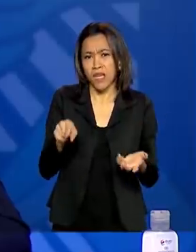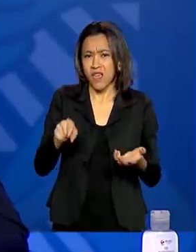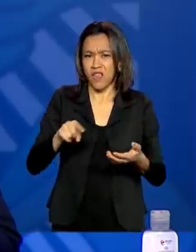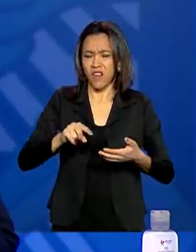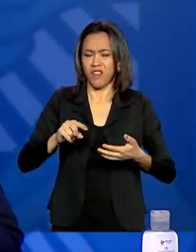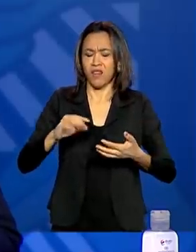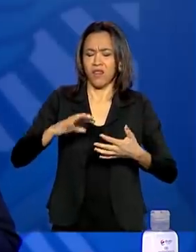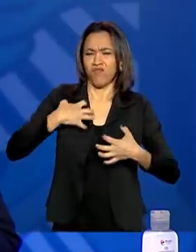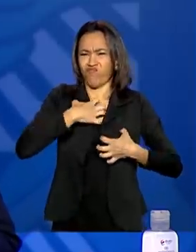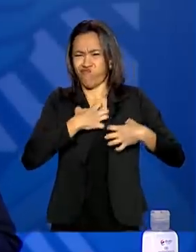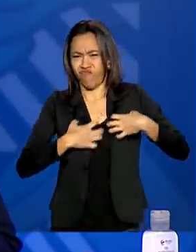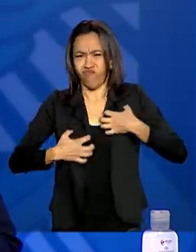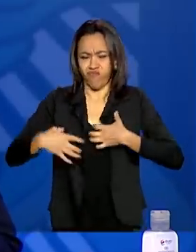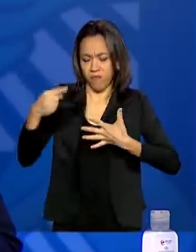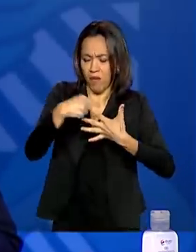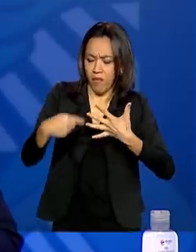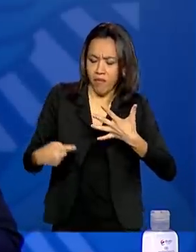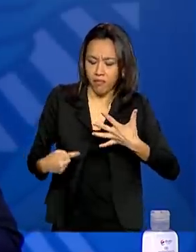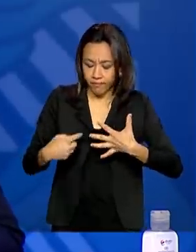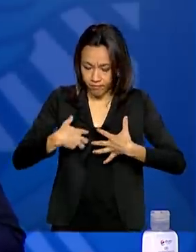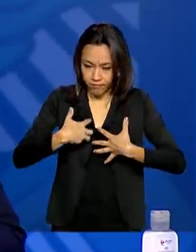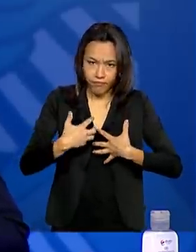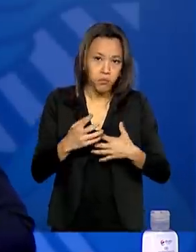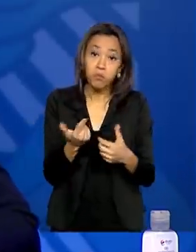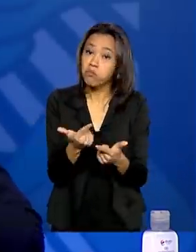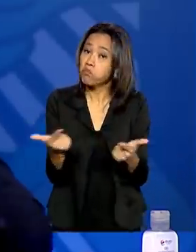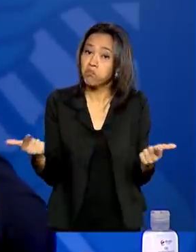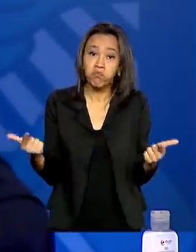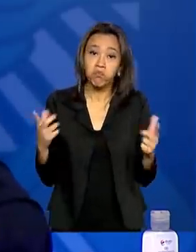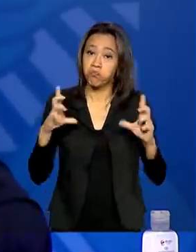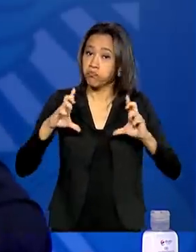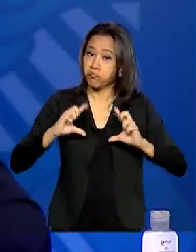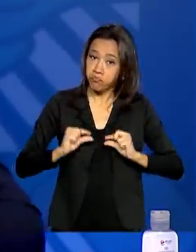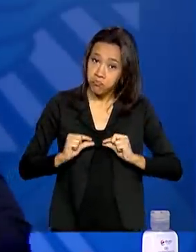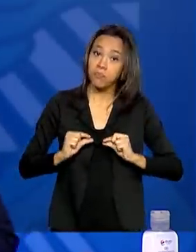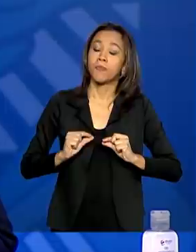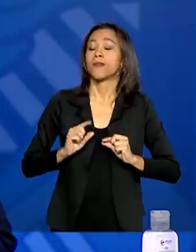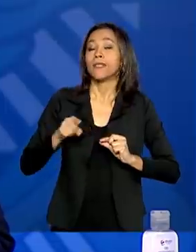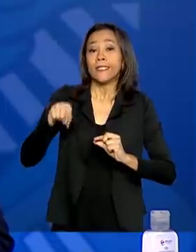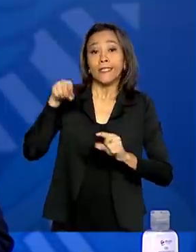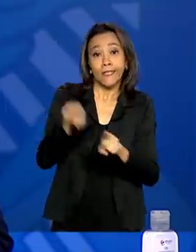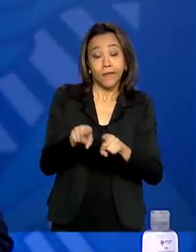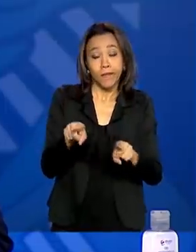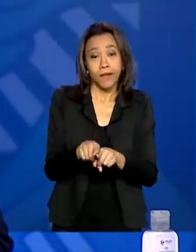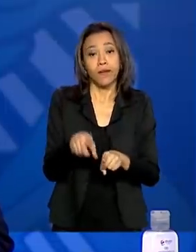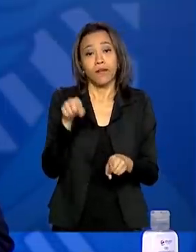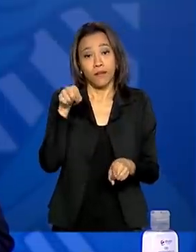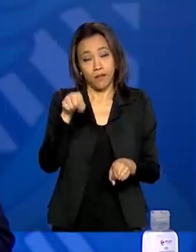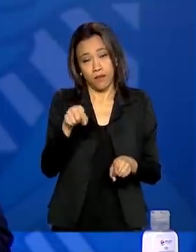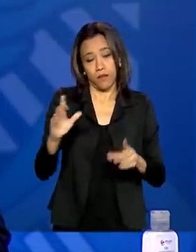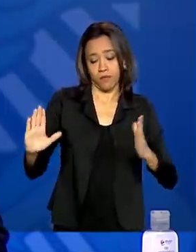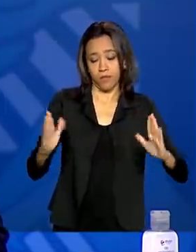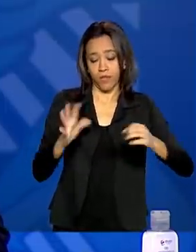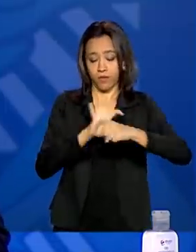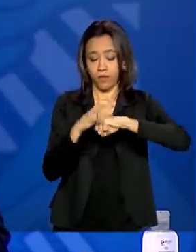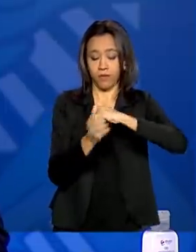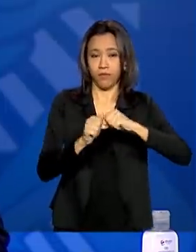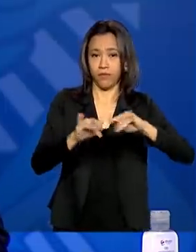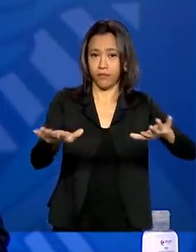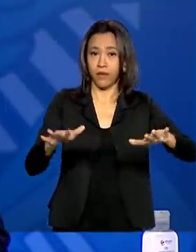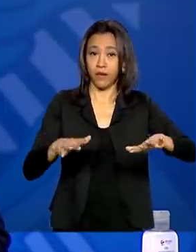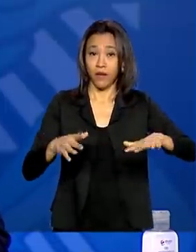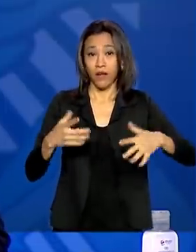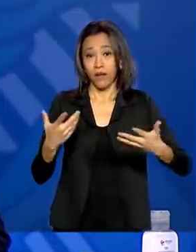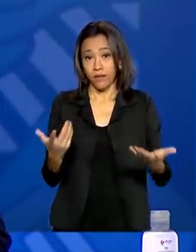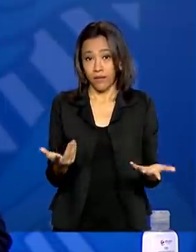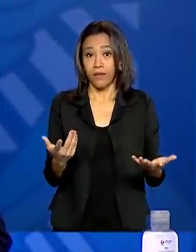colaterais. E por isso é permitido, e também numa pandemia como essa, pular etapas e